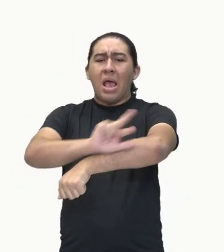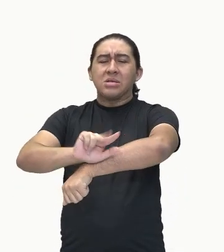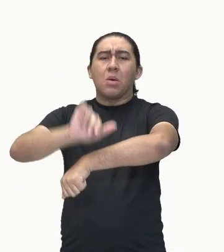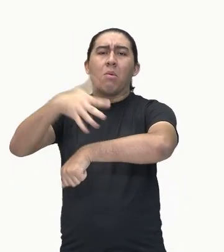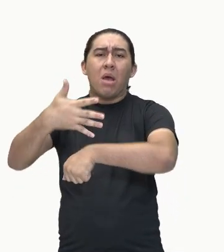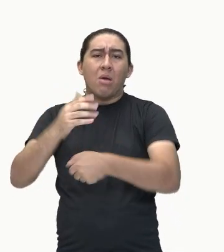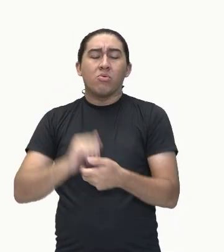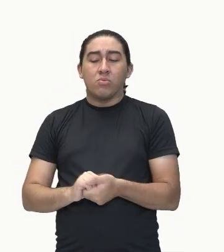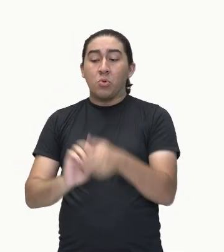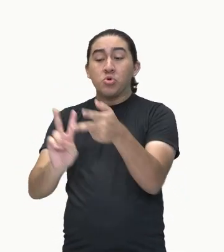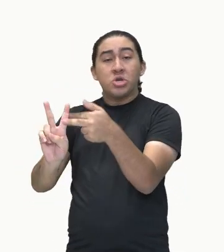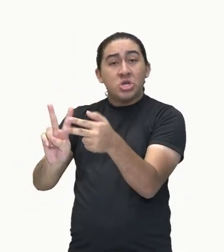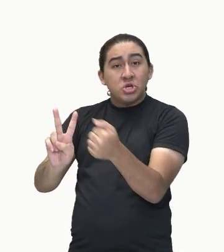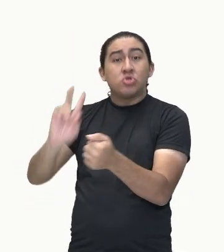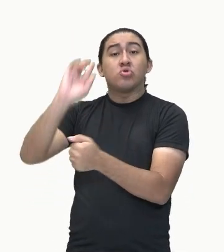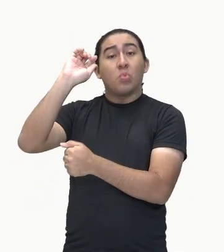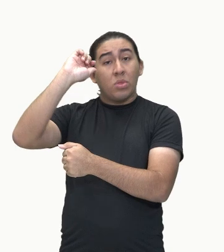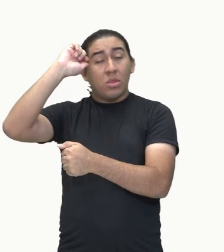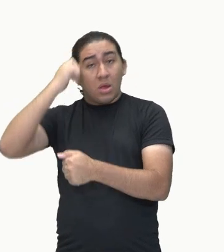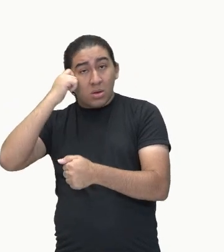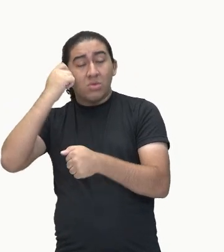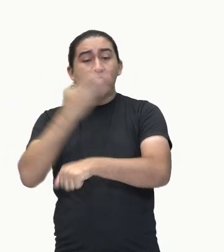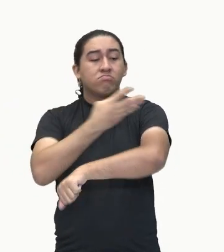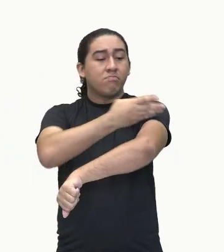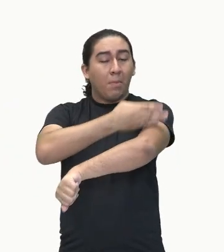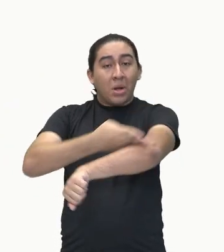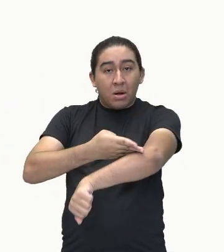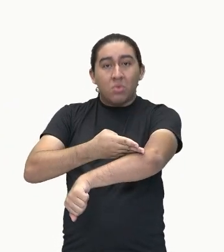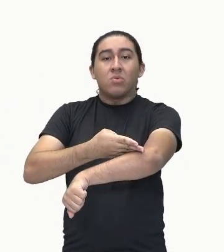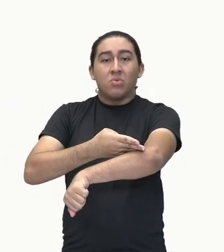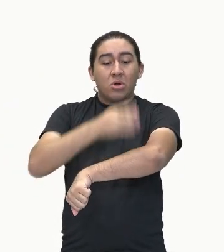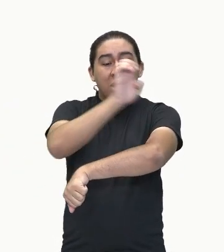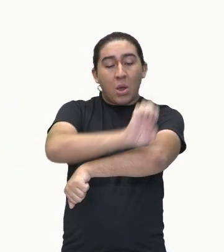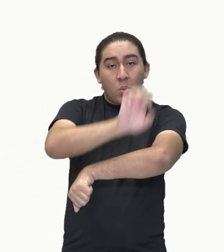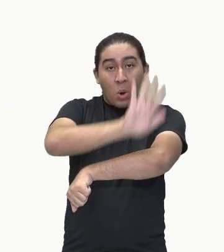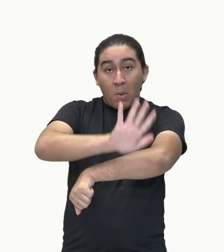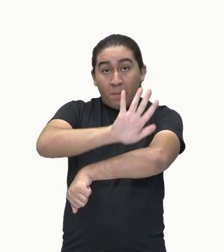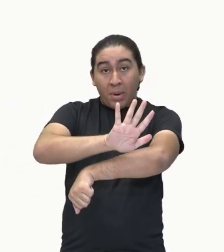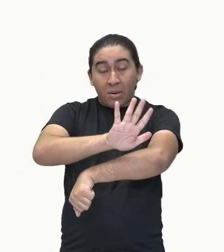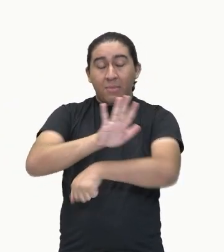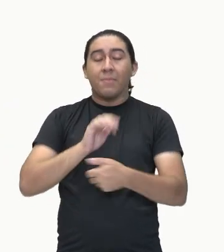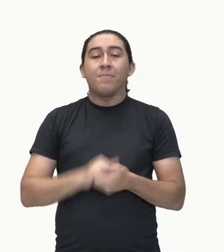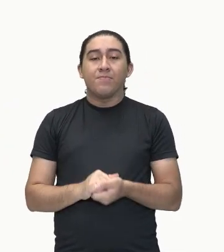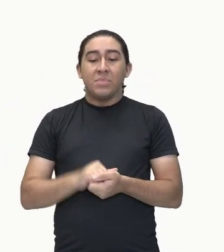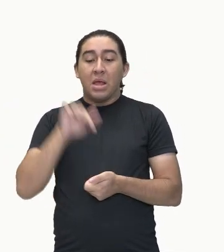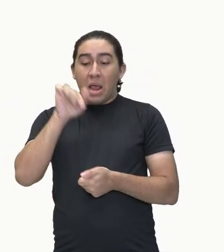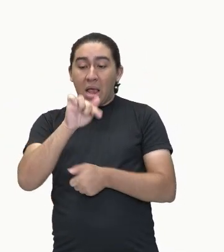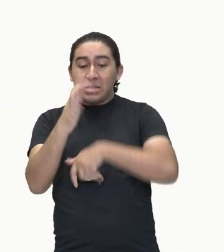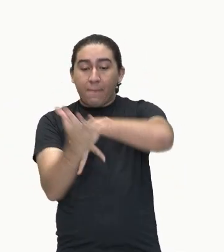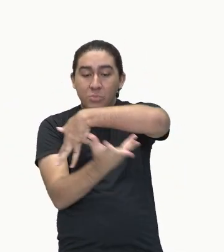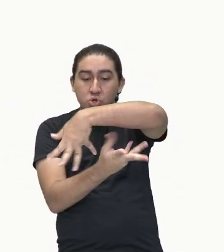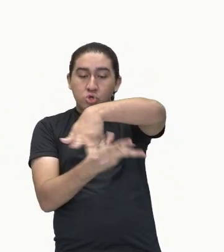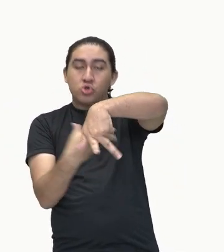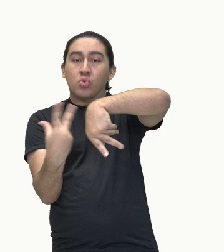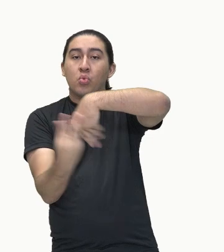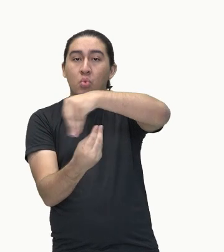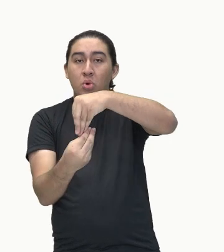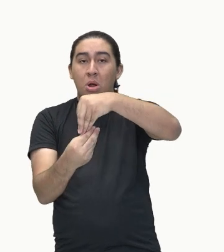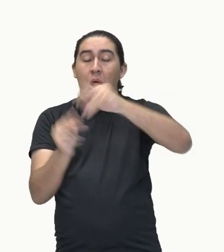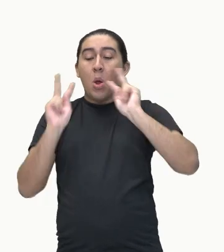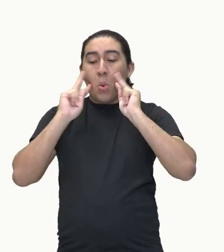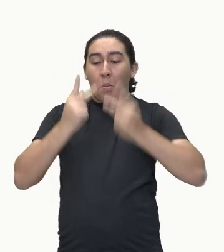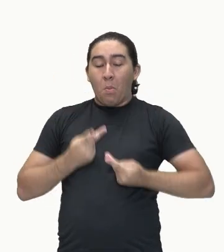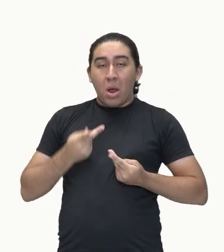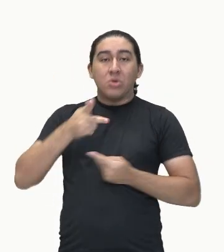O índio, o negro e o branco europeu. Então, é essa mistura de raça. O Jeca é o resultado